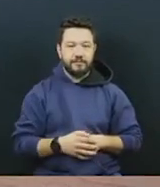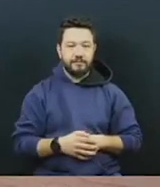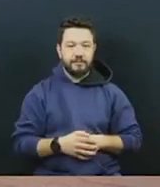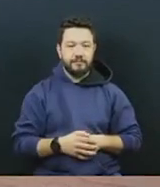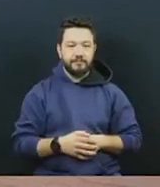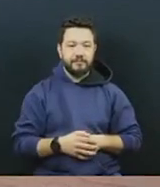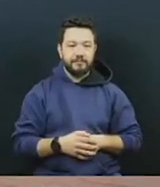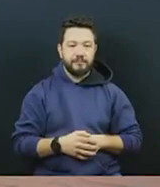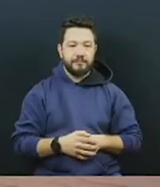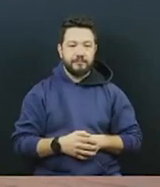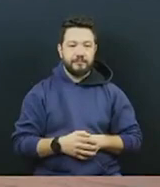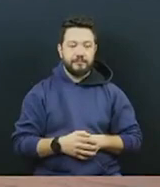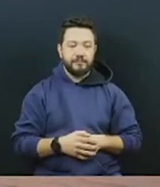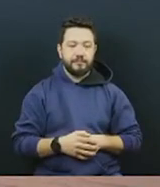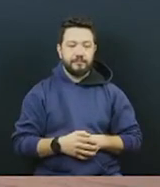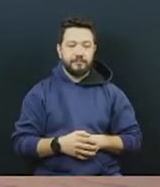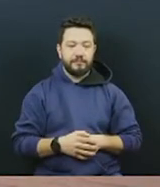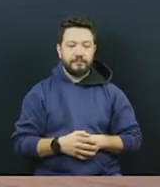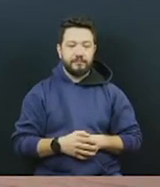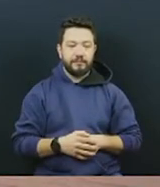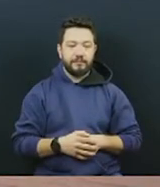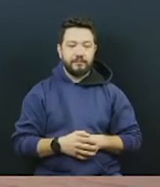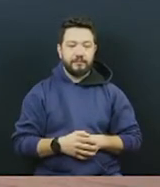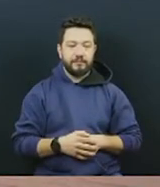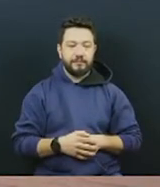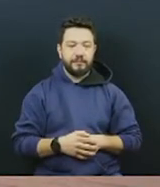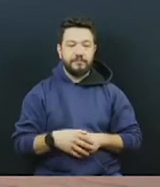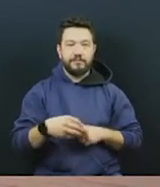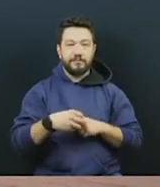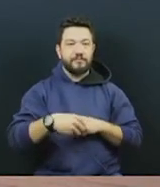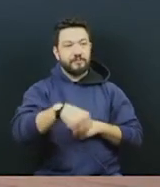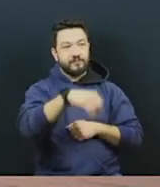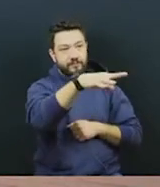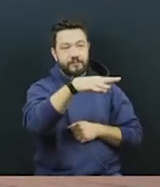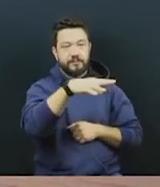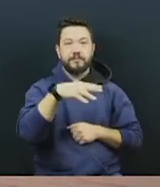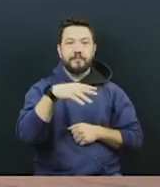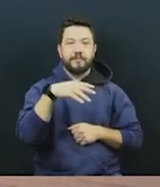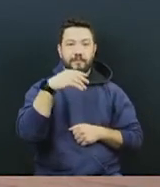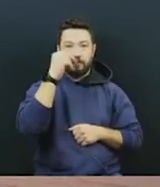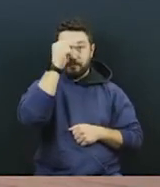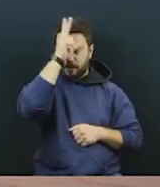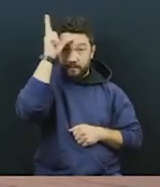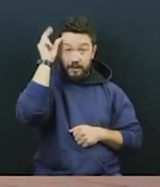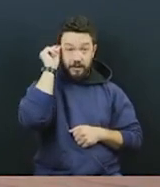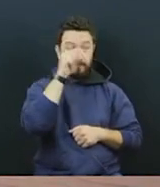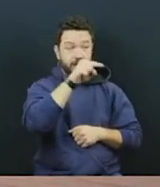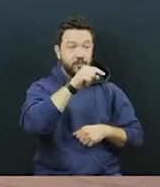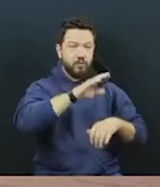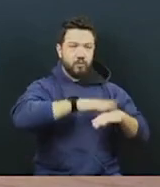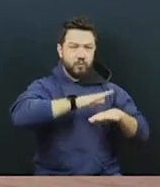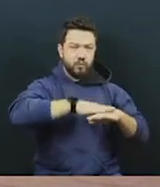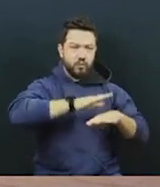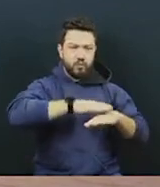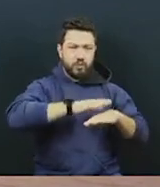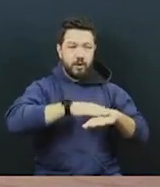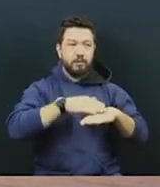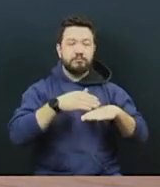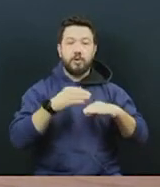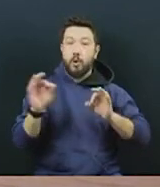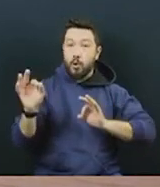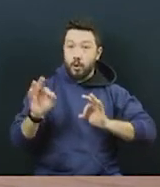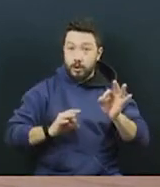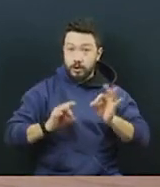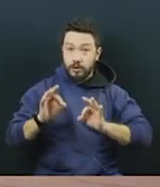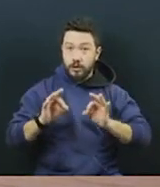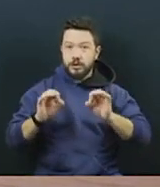205-245-2024, encaminhe-se ao Poder Executivo a seguinte sugestão: que a administração realize ações para adequar os seus sistemas de